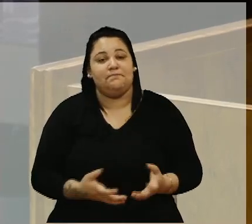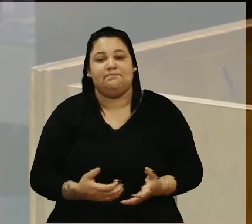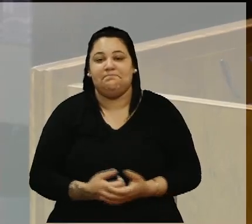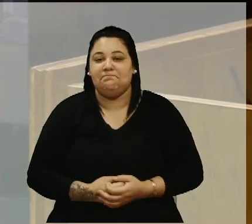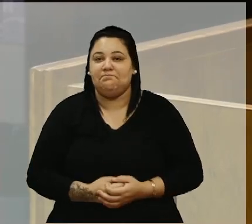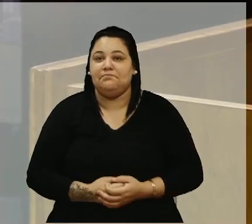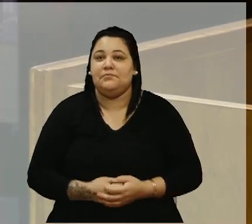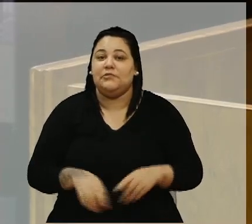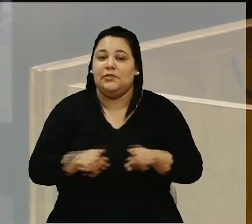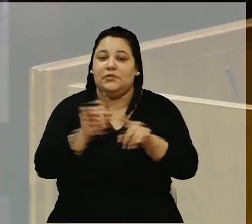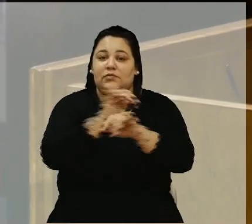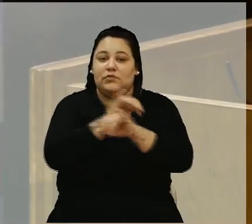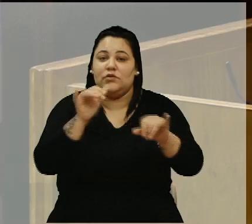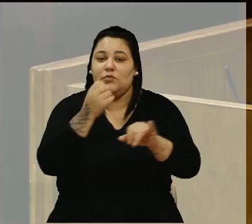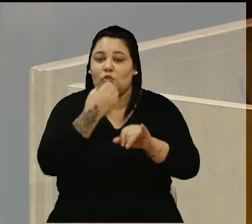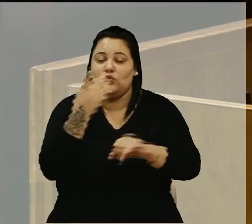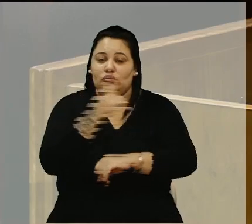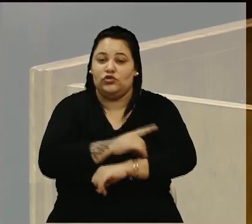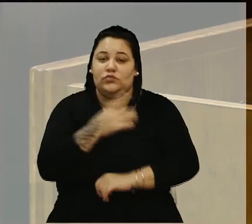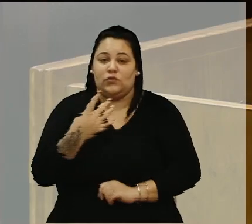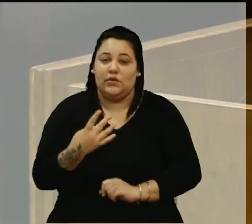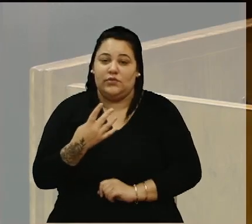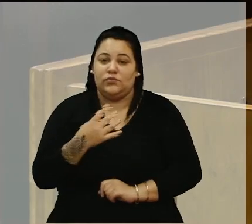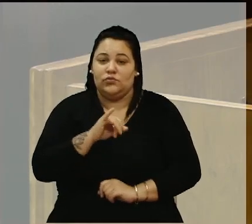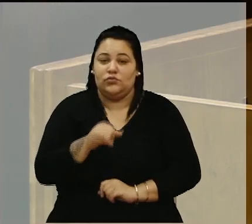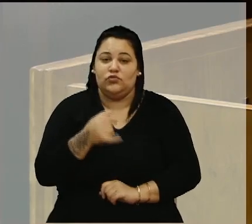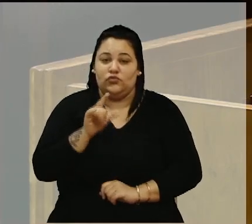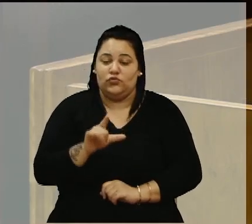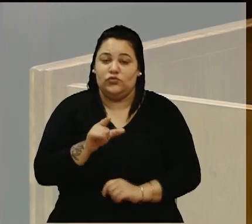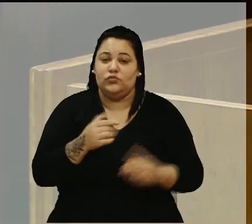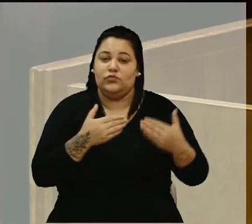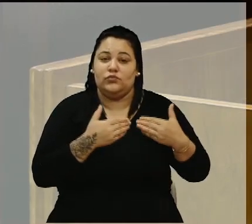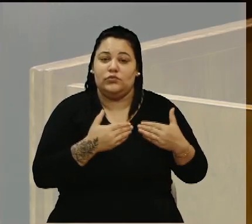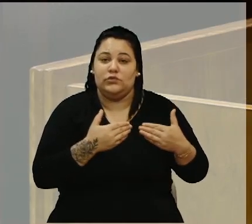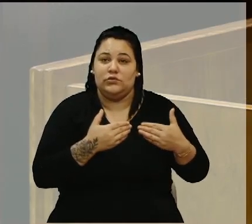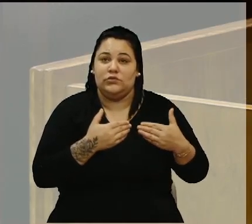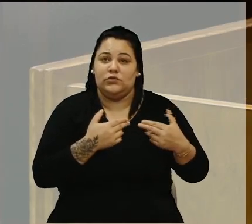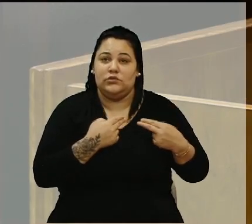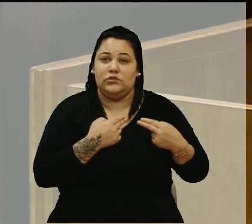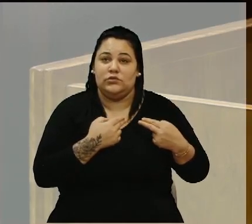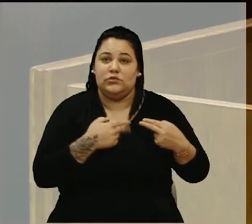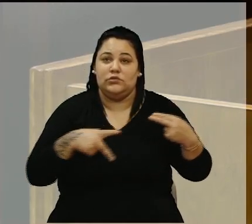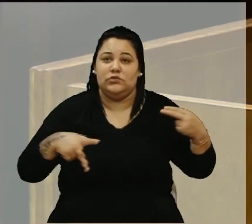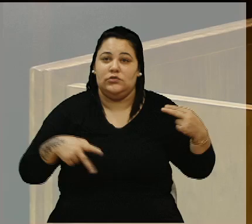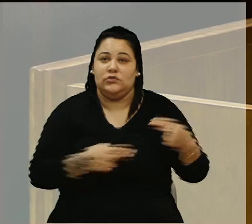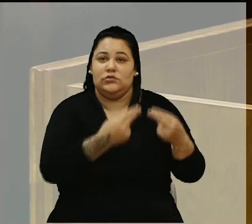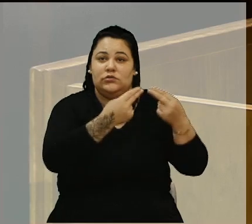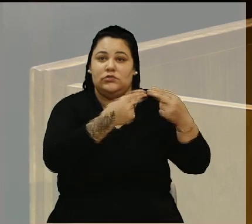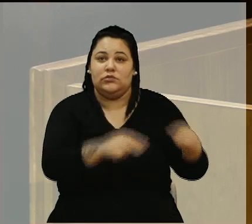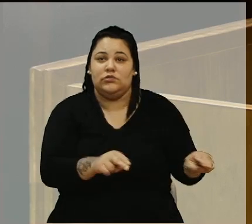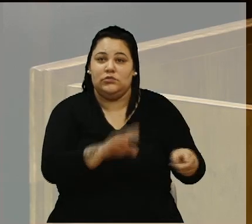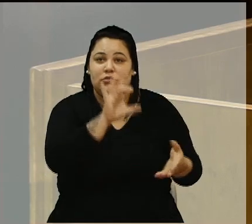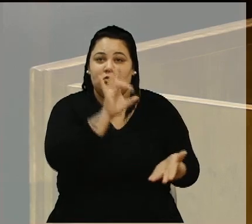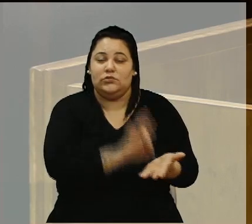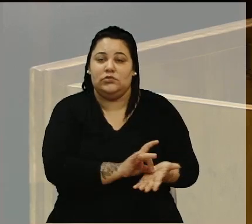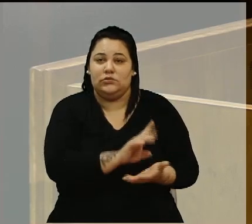notícia boa que dia 4 de julho estaremos, então, inaugurando a UBS do